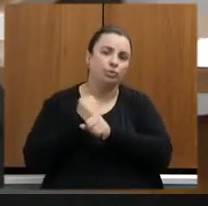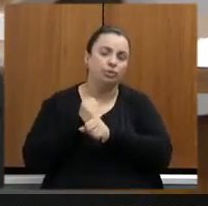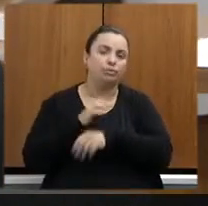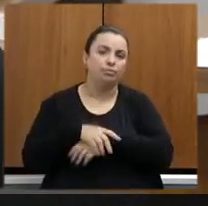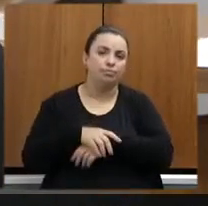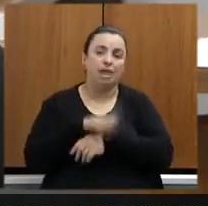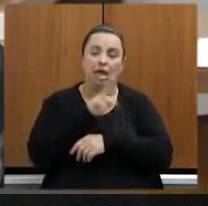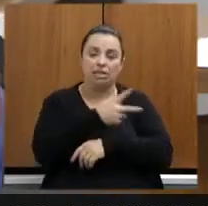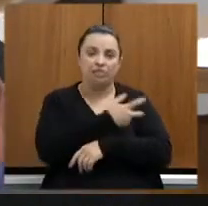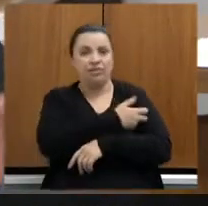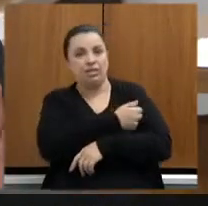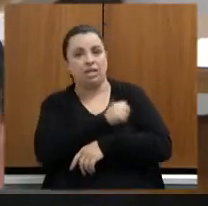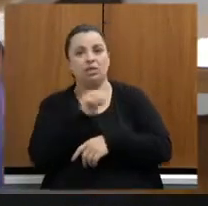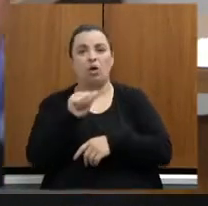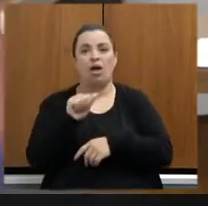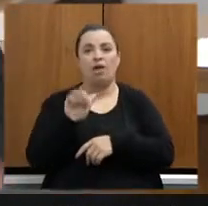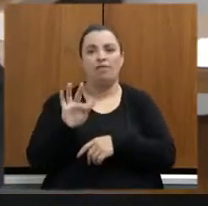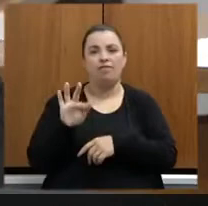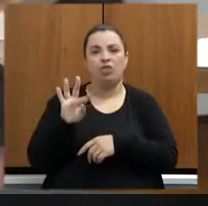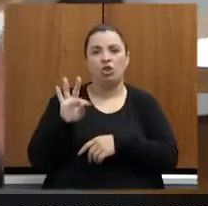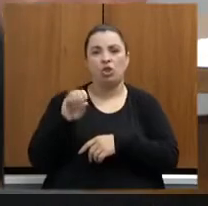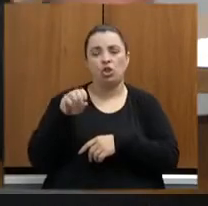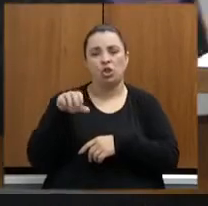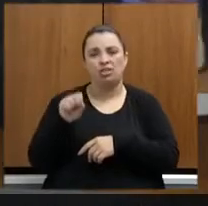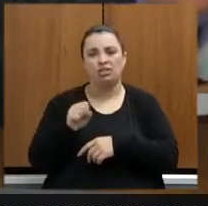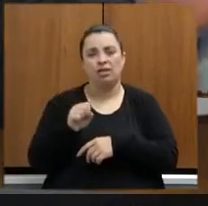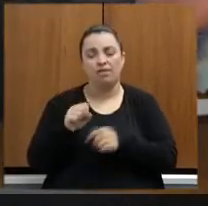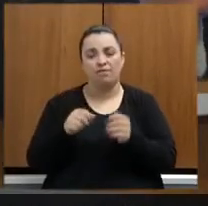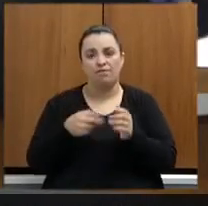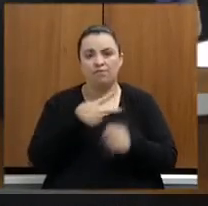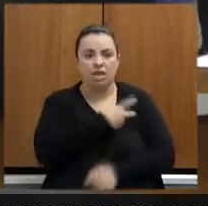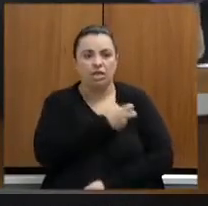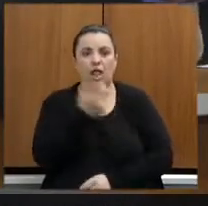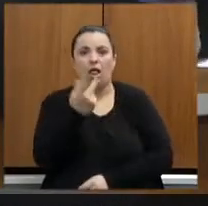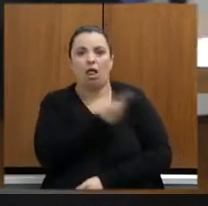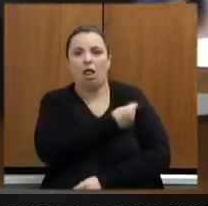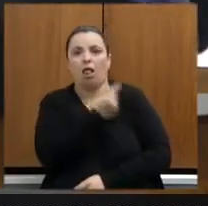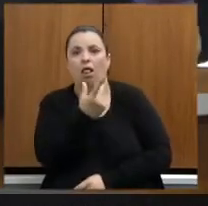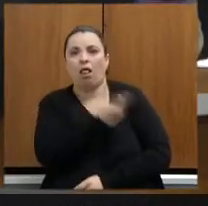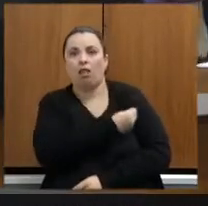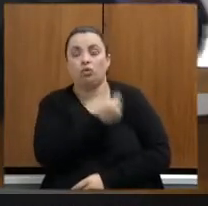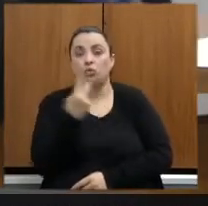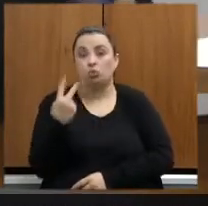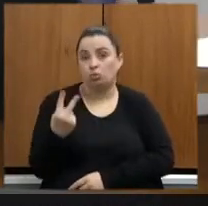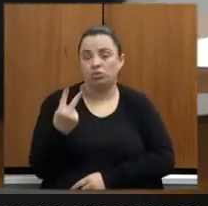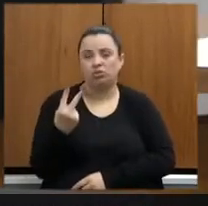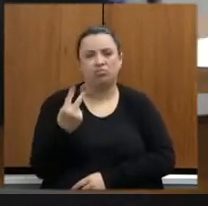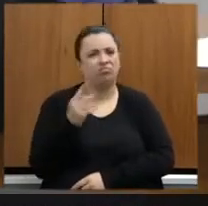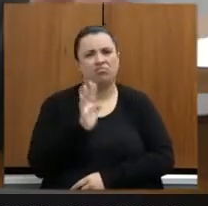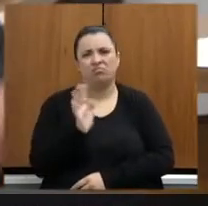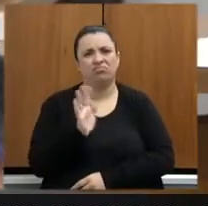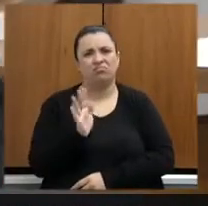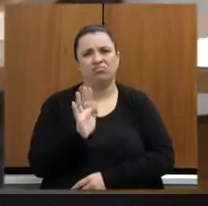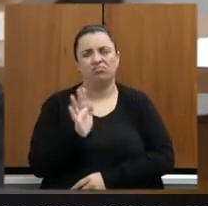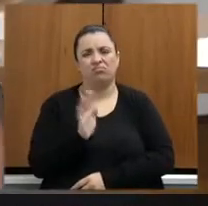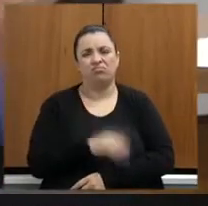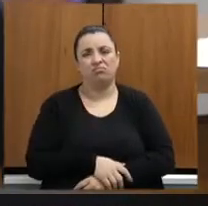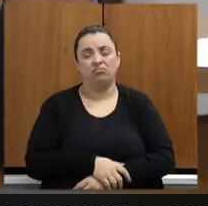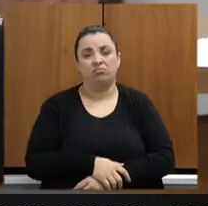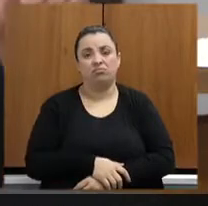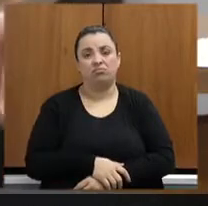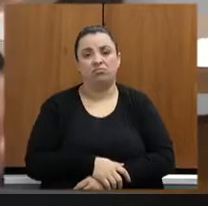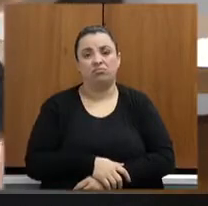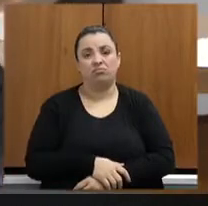achava um absurdo vacinar duas vezes é de 34 anos para cá eu acho que a vacinação deveria ter sido feito